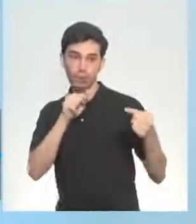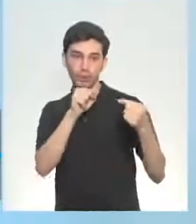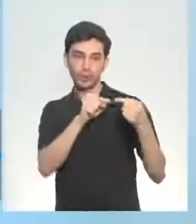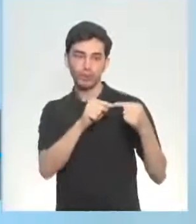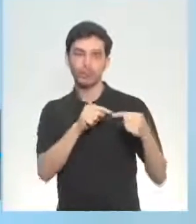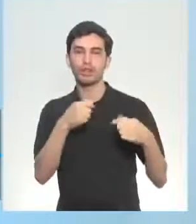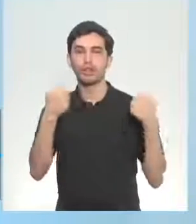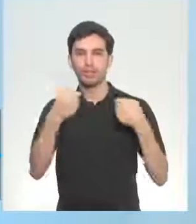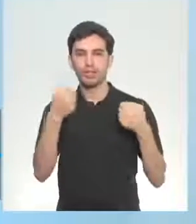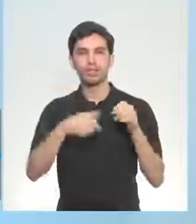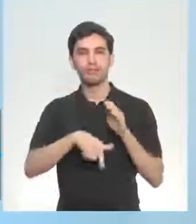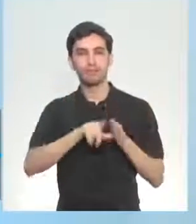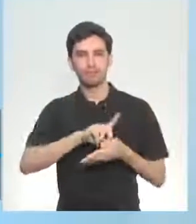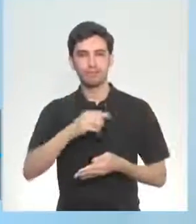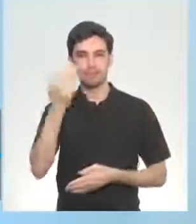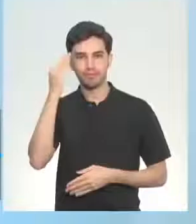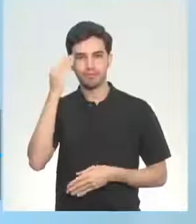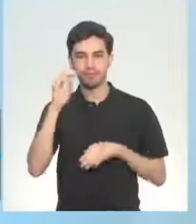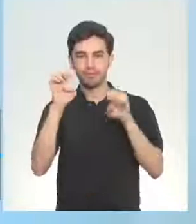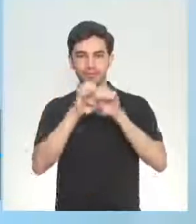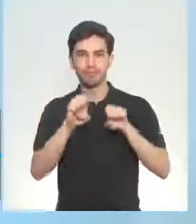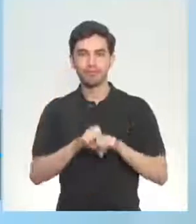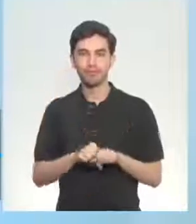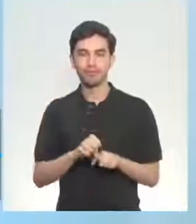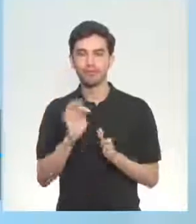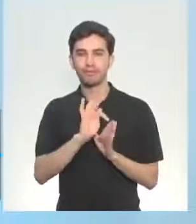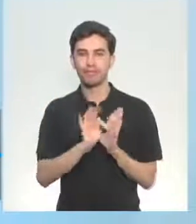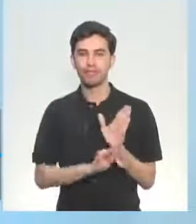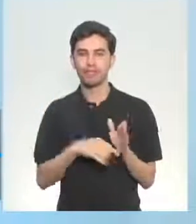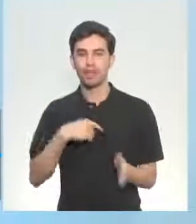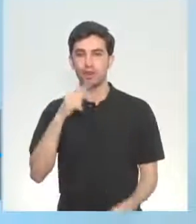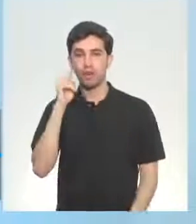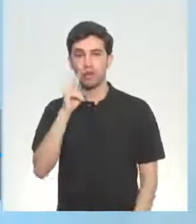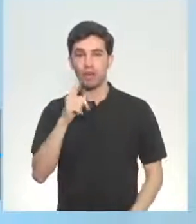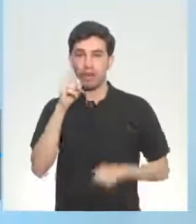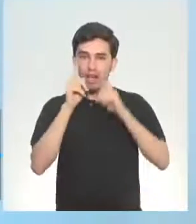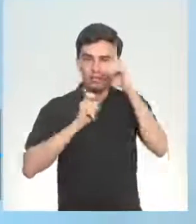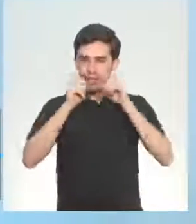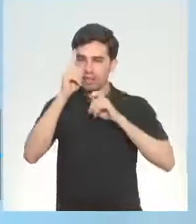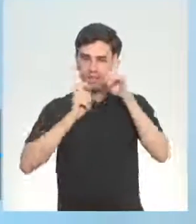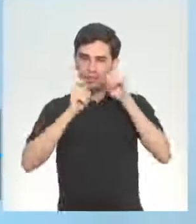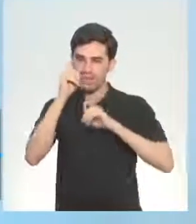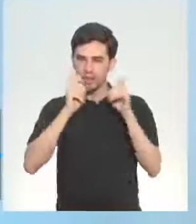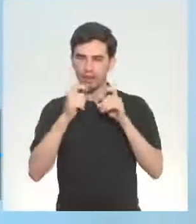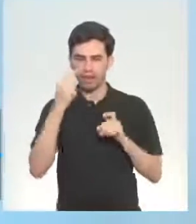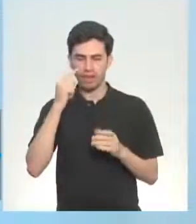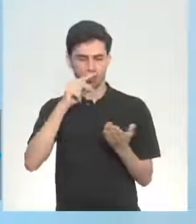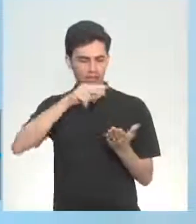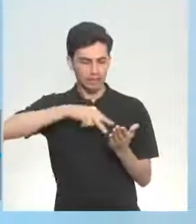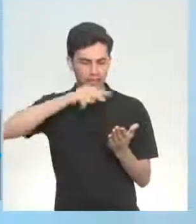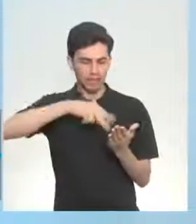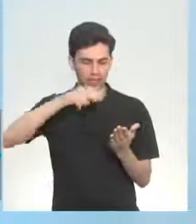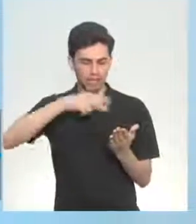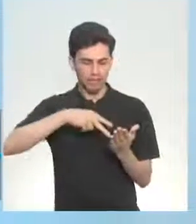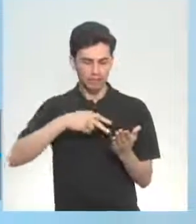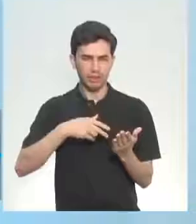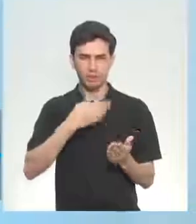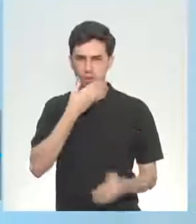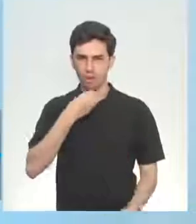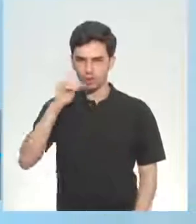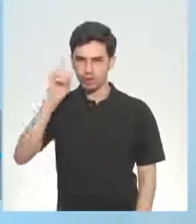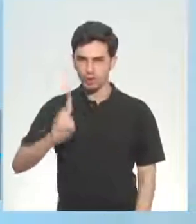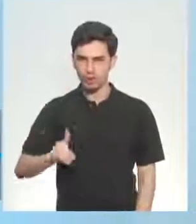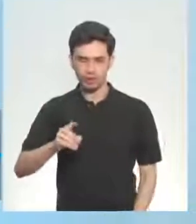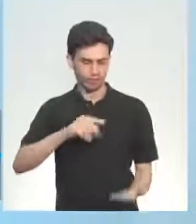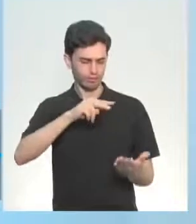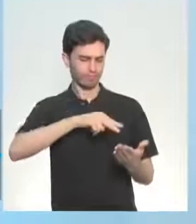aí a estrutura deste texto. Observaram a expressão facial do diretor, lendo a carta, né? Quantos